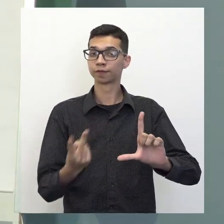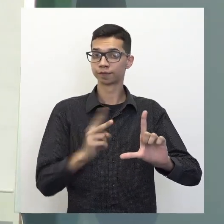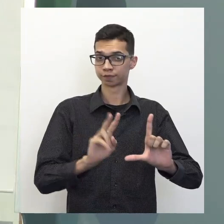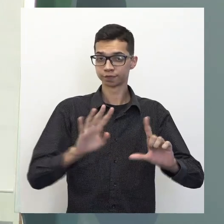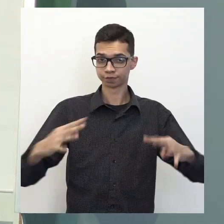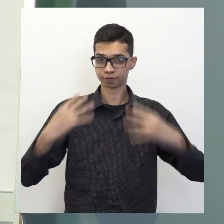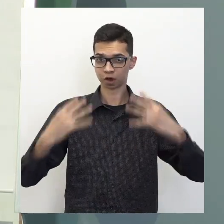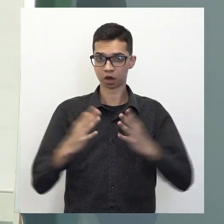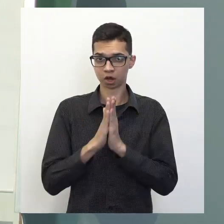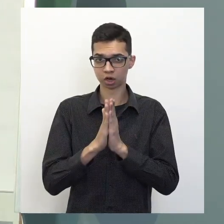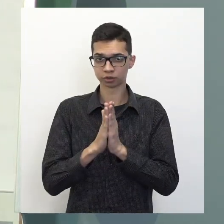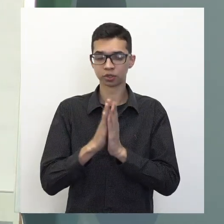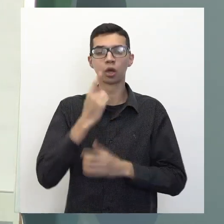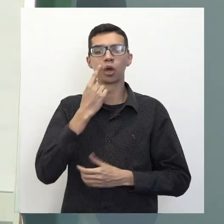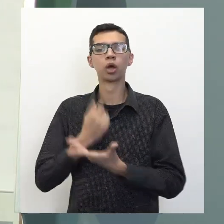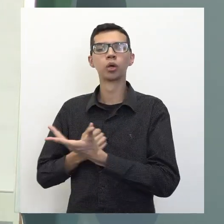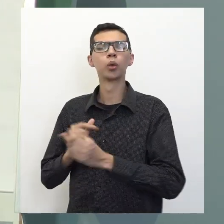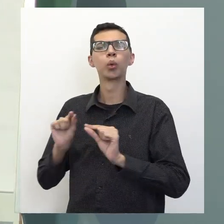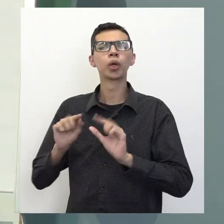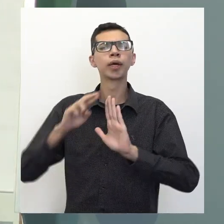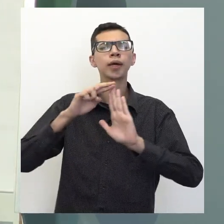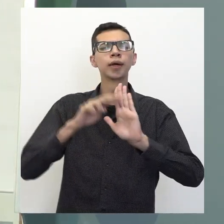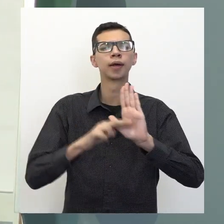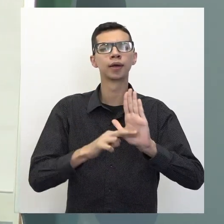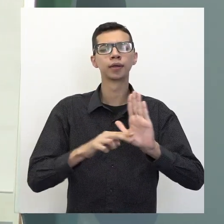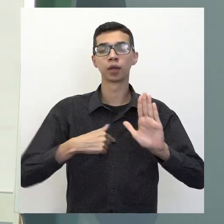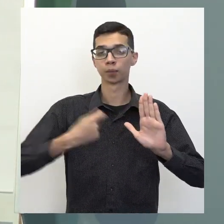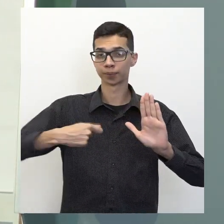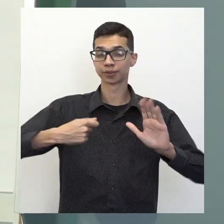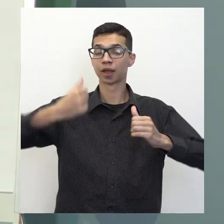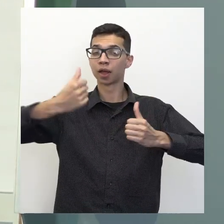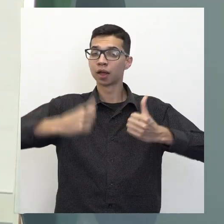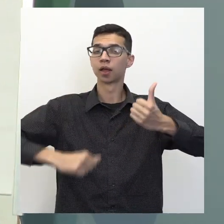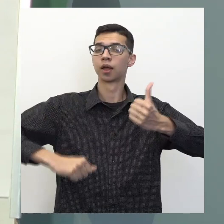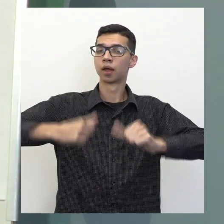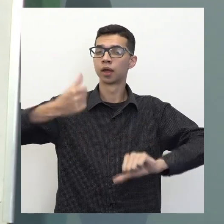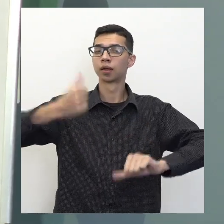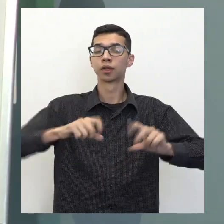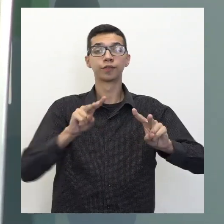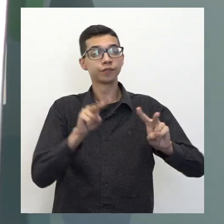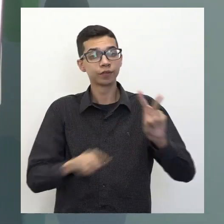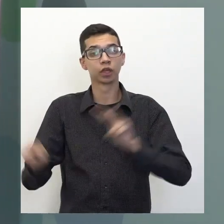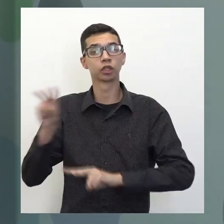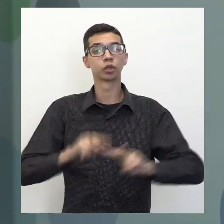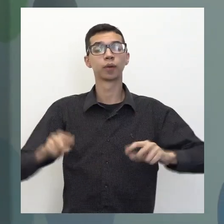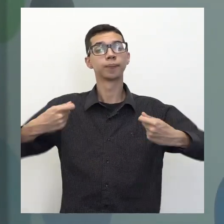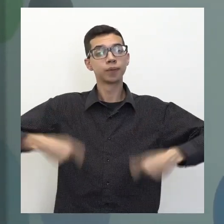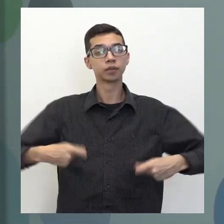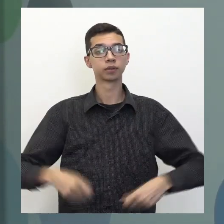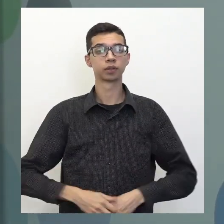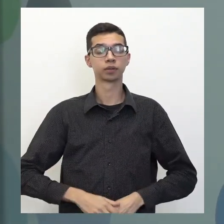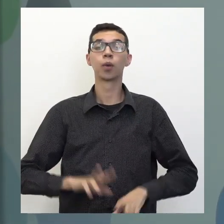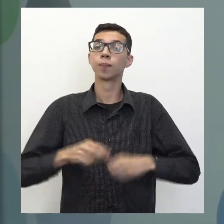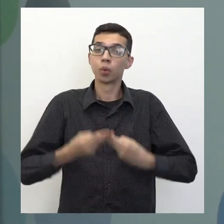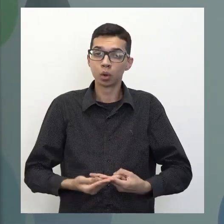Essa regrinha aqui, ela ajuda muito a gente a analisar a questão. Então, por isso que eu tenho que visualizar. Por isso que eu fiz questão de escrever os dois,